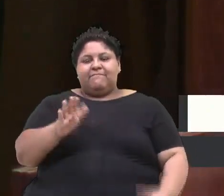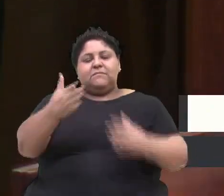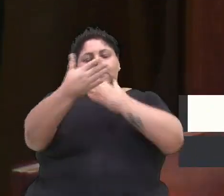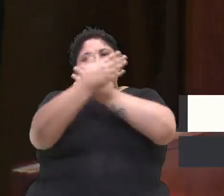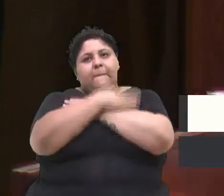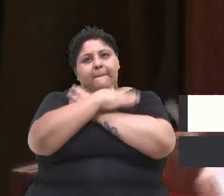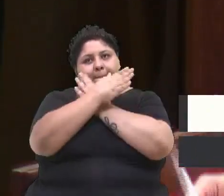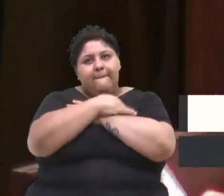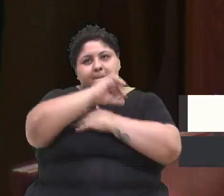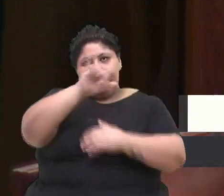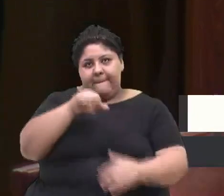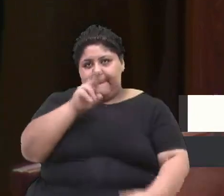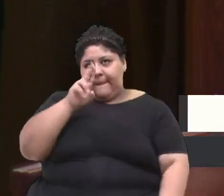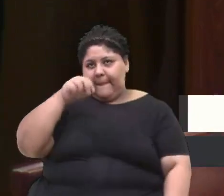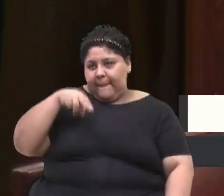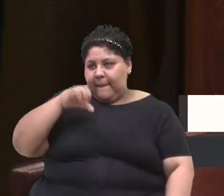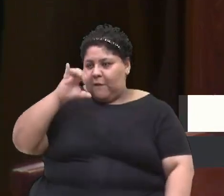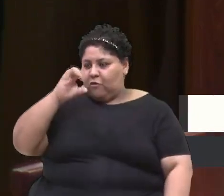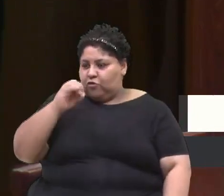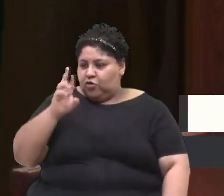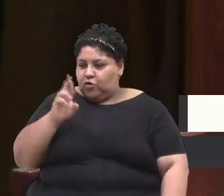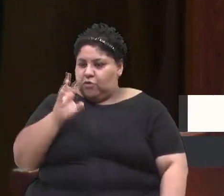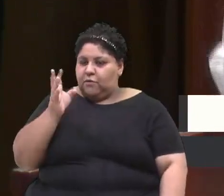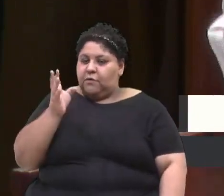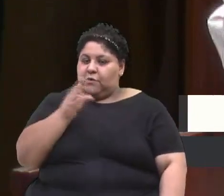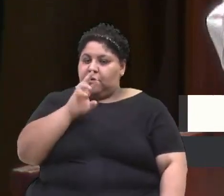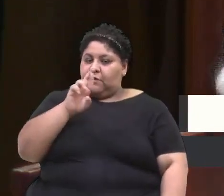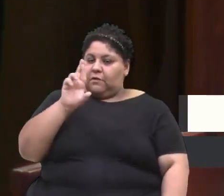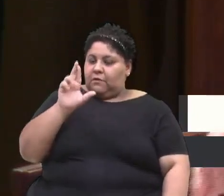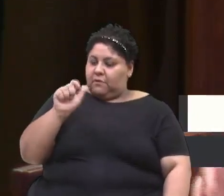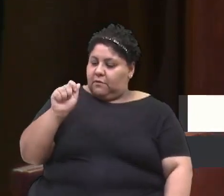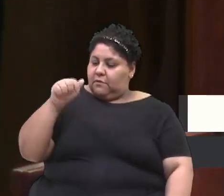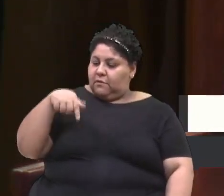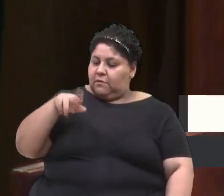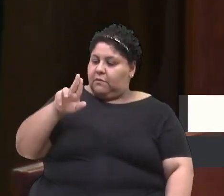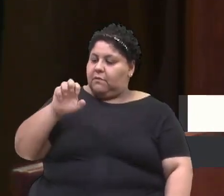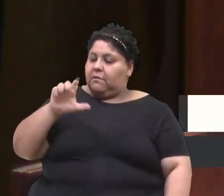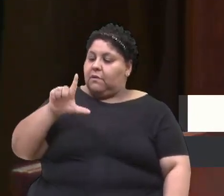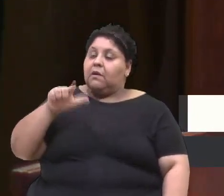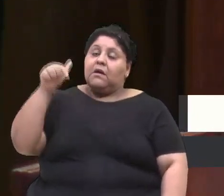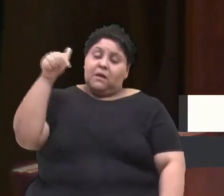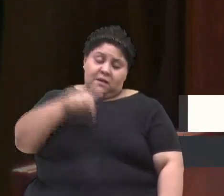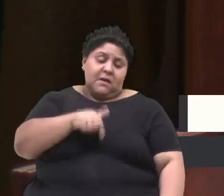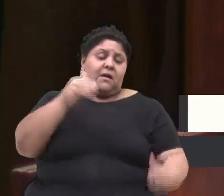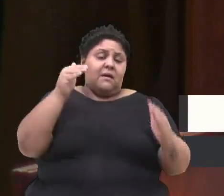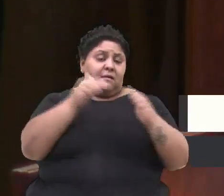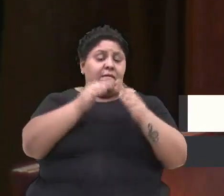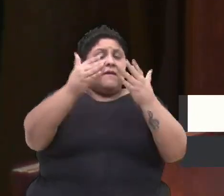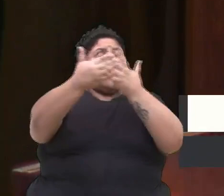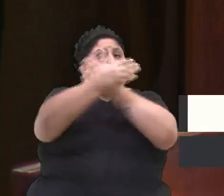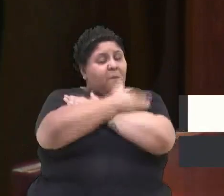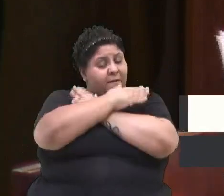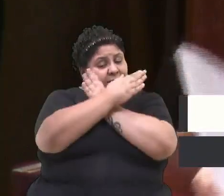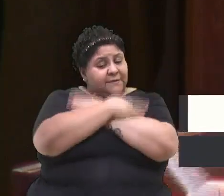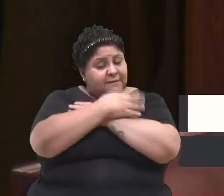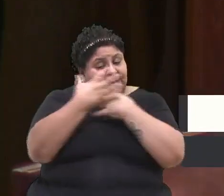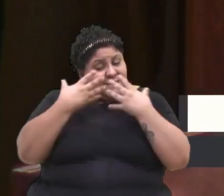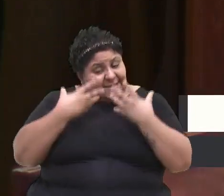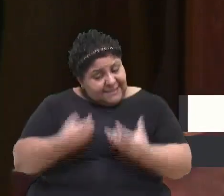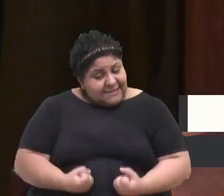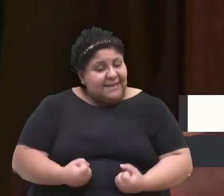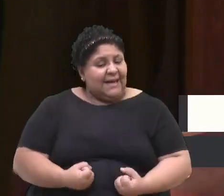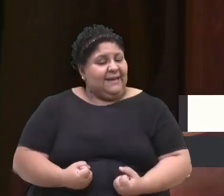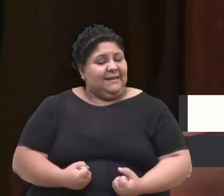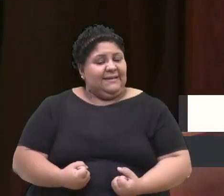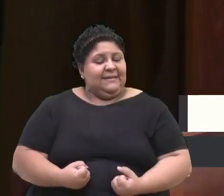ao Júnior e à Raquel, dizer que essa casa certamente vai abraçar essa causa, vamos divulgar nas